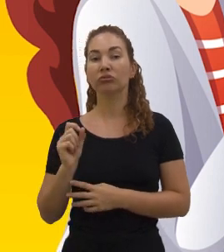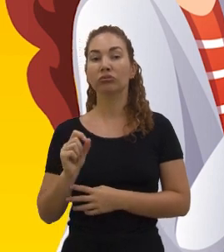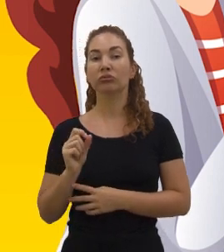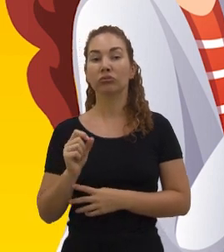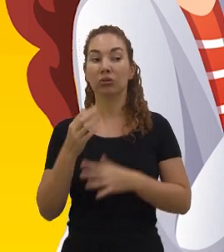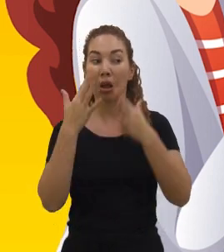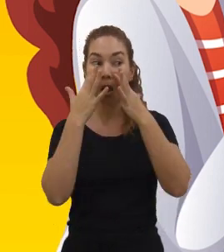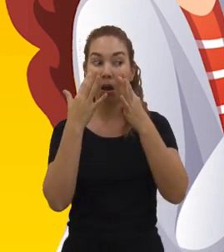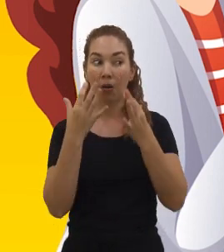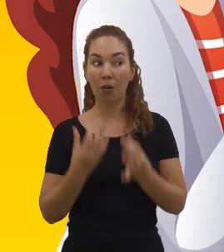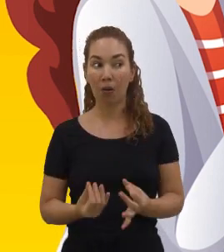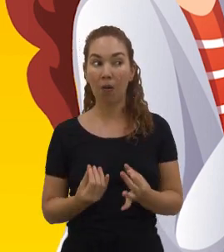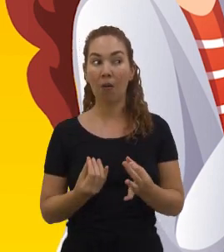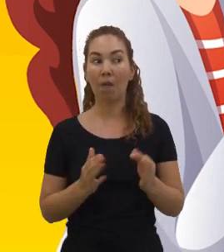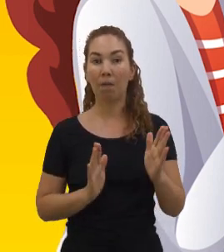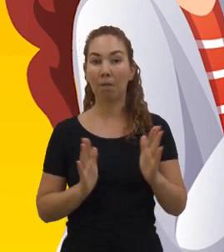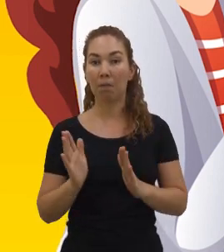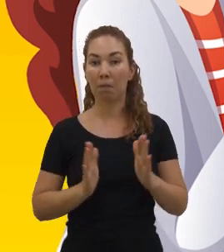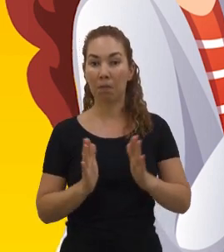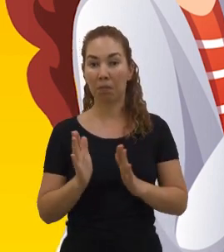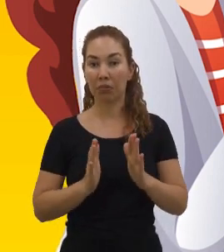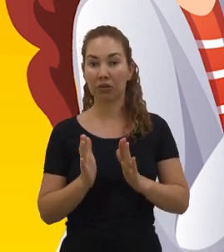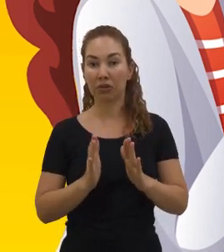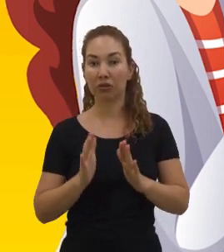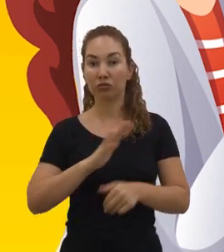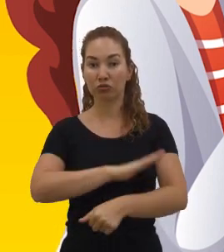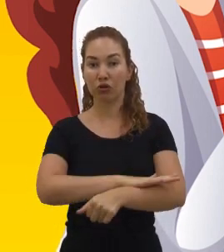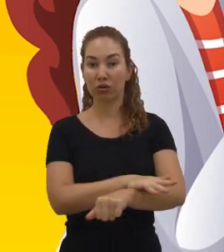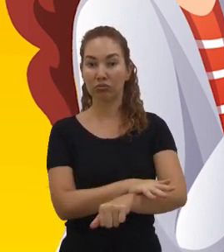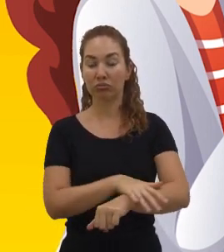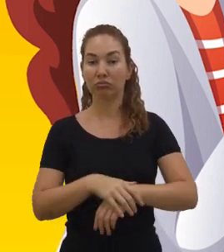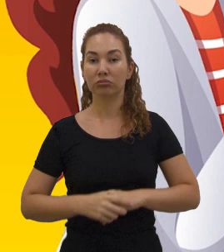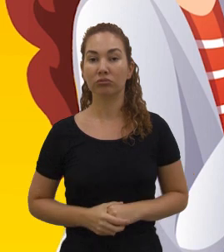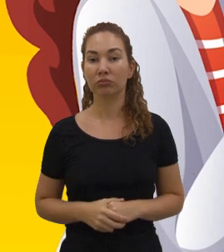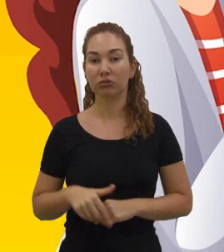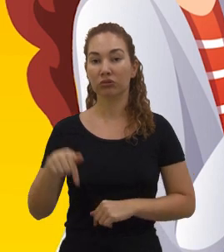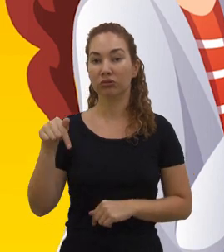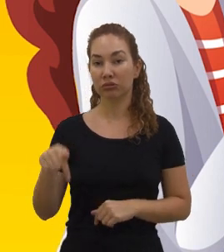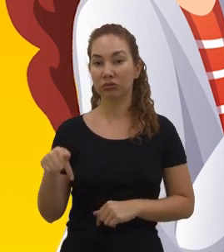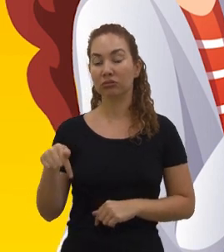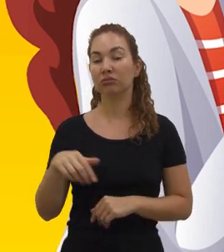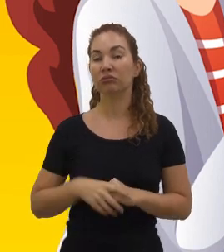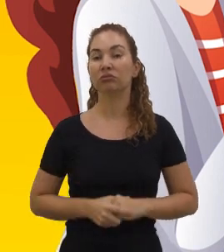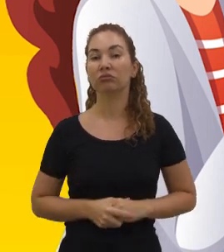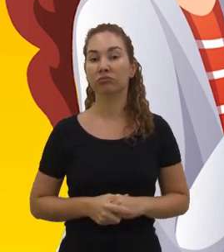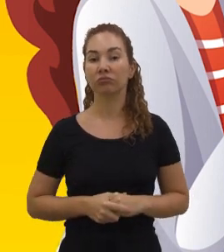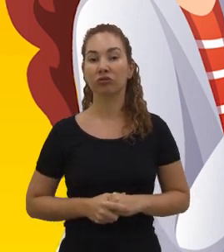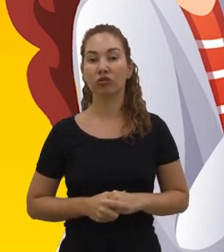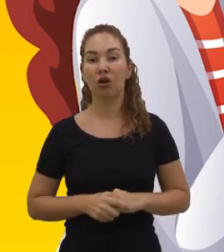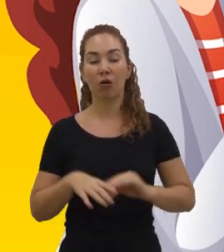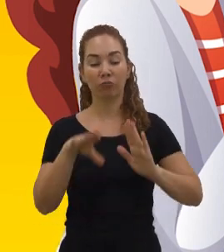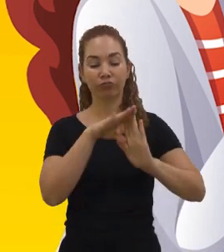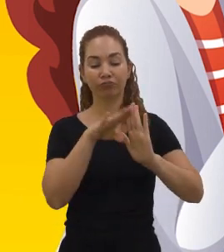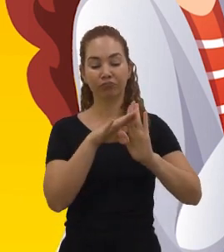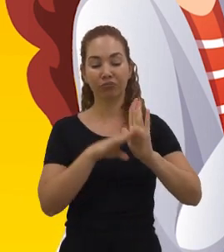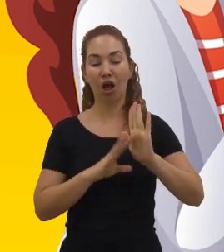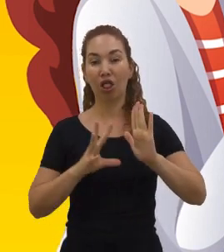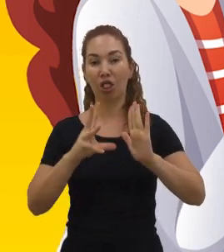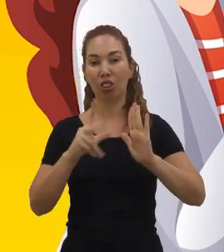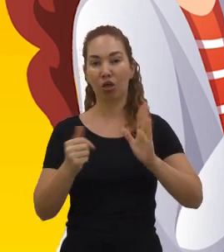prazo prescricional do crime de injúria racial. A sétima ação é atentar todas as fases do